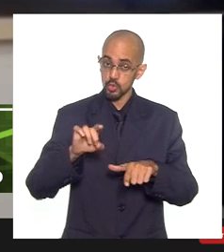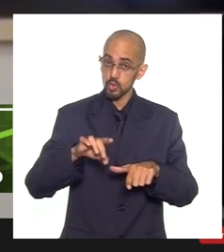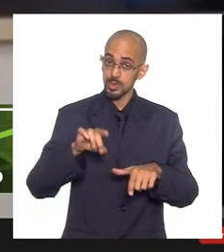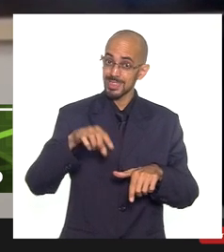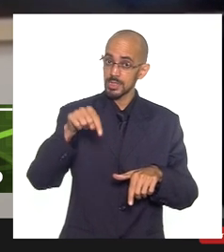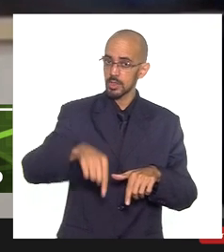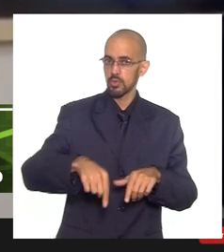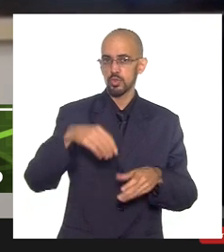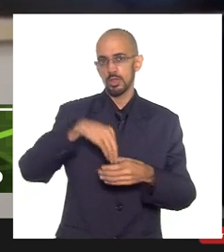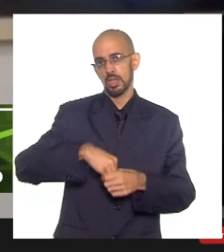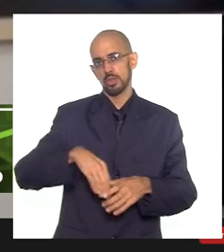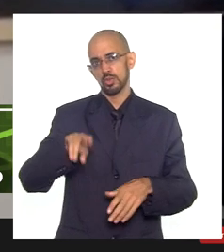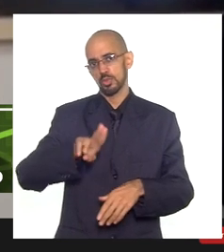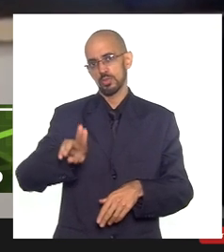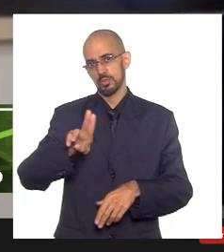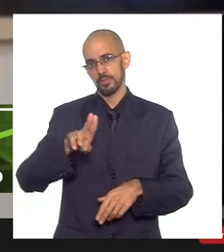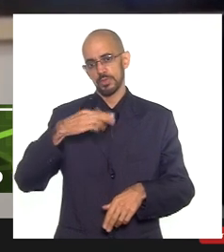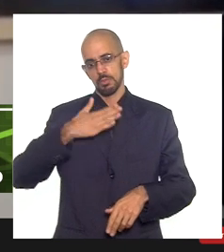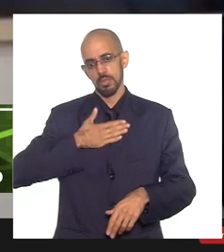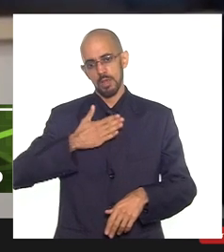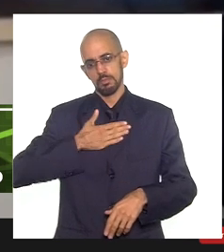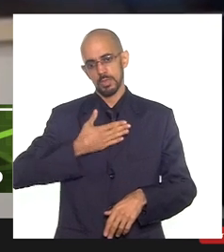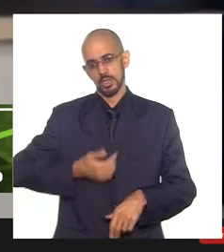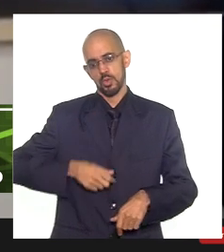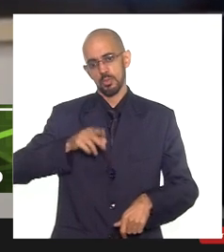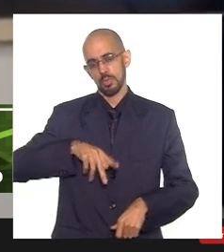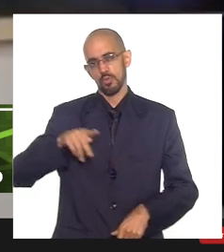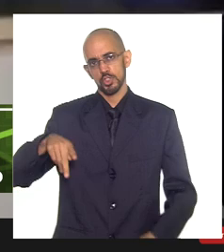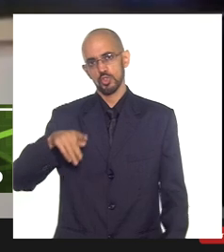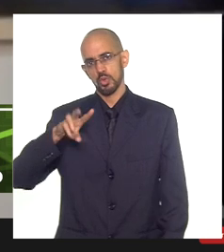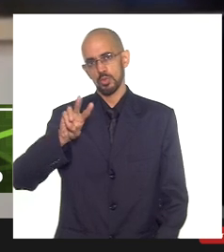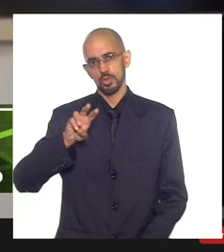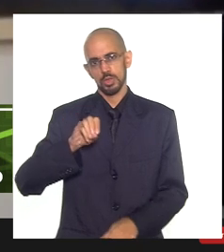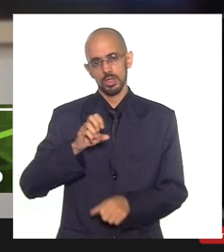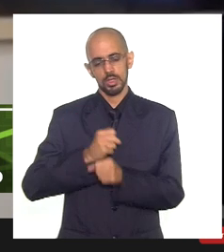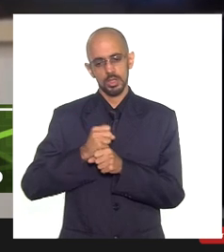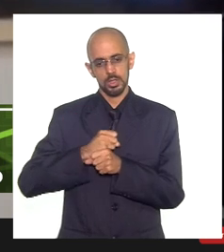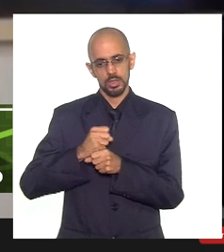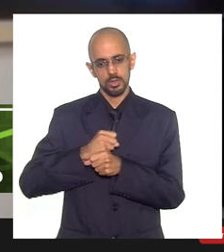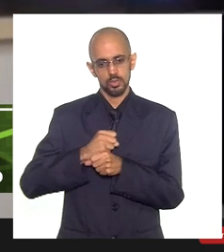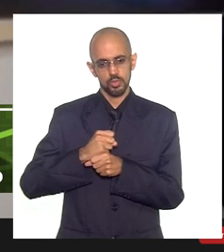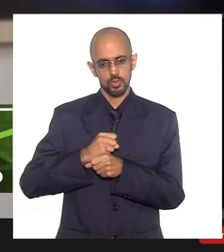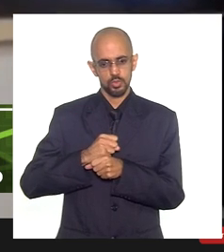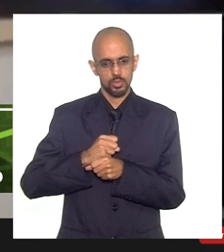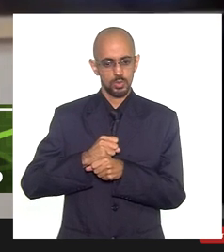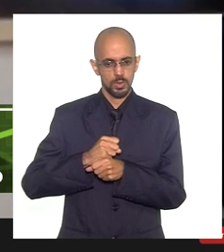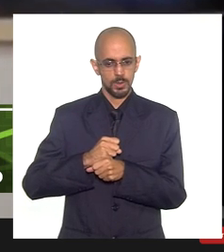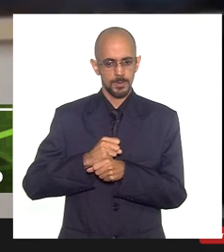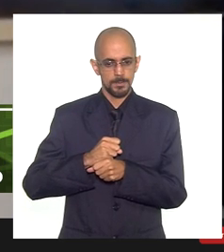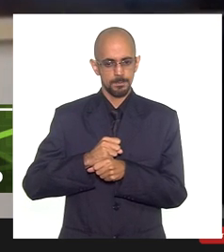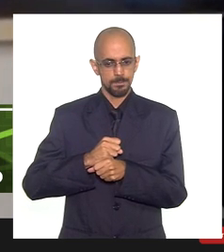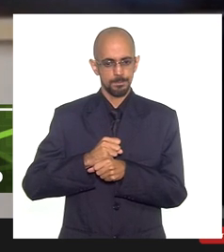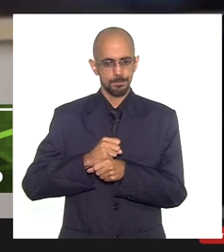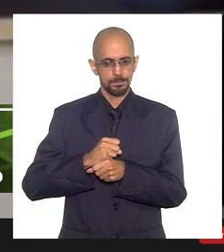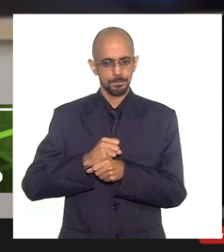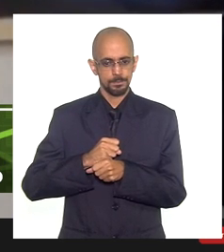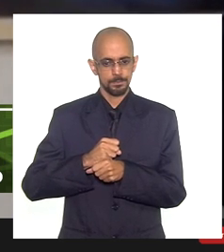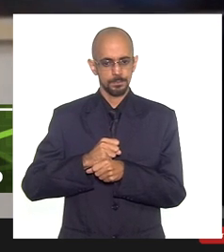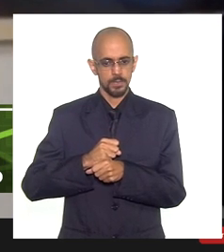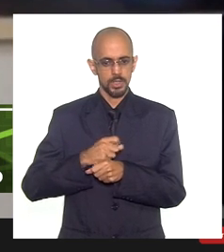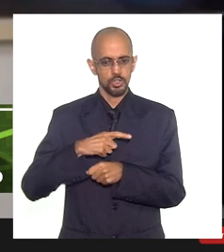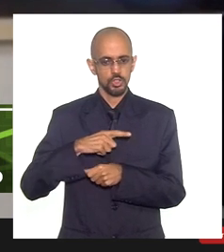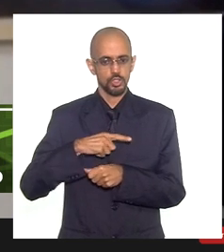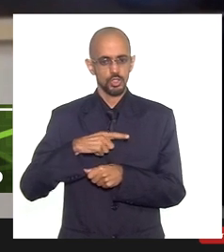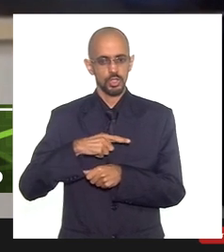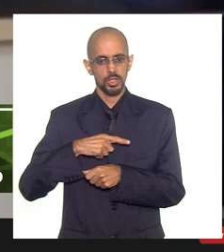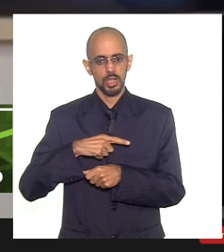como professor nos últimos 30 anos nós tivemos como um tema assim um enigma dentro da